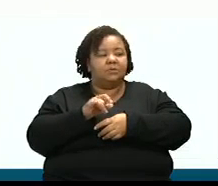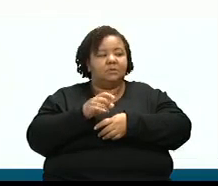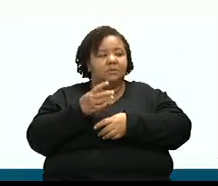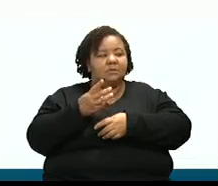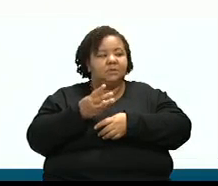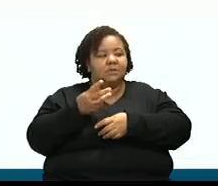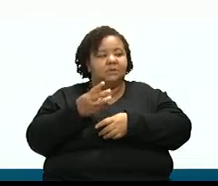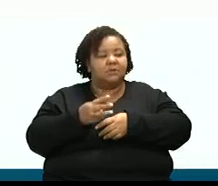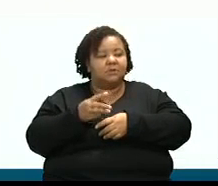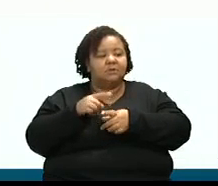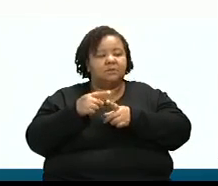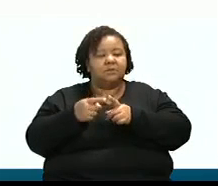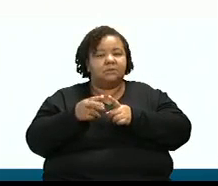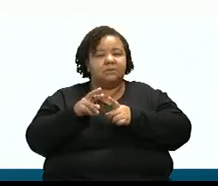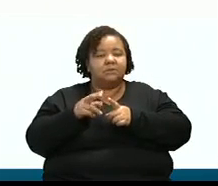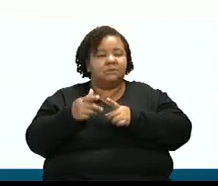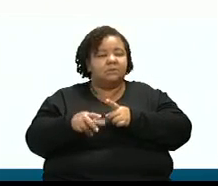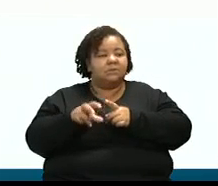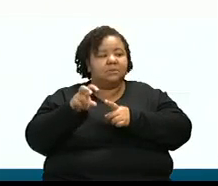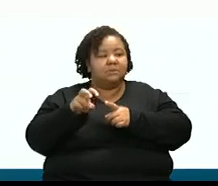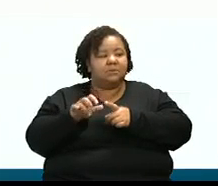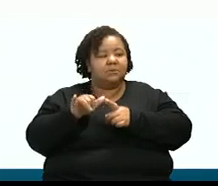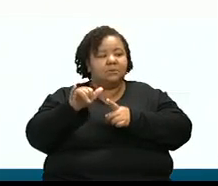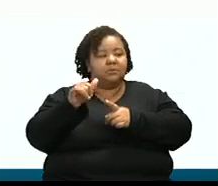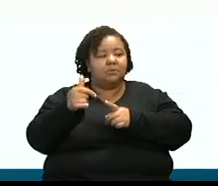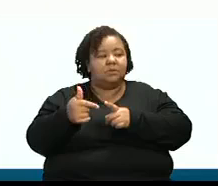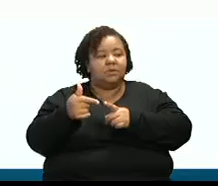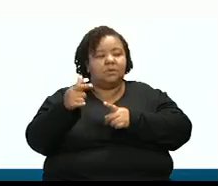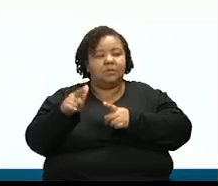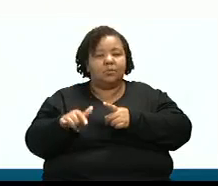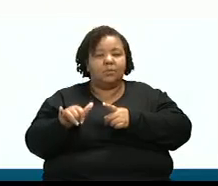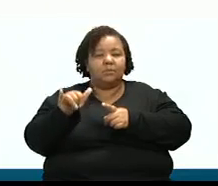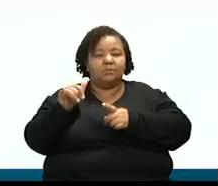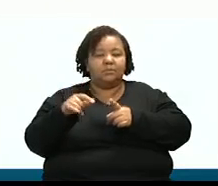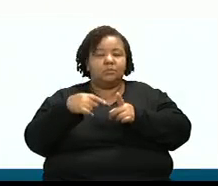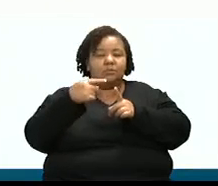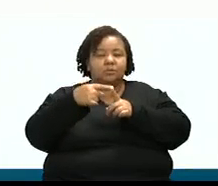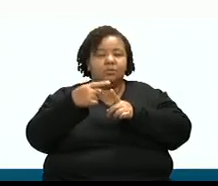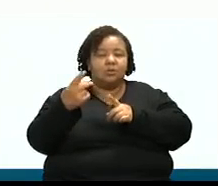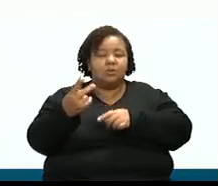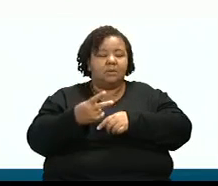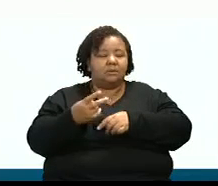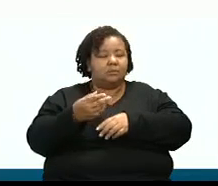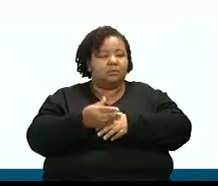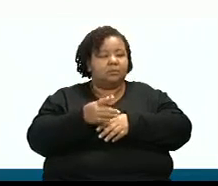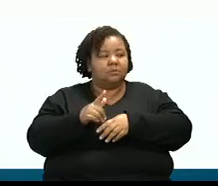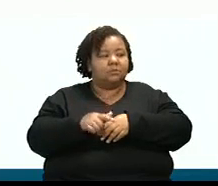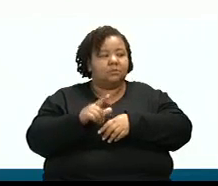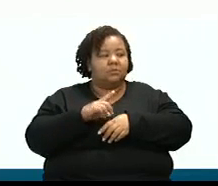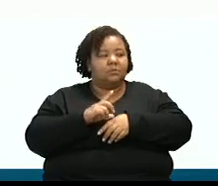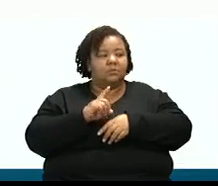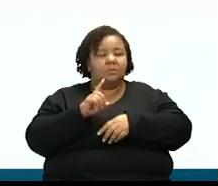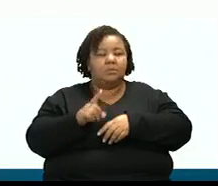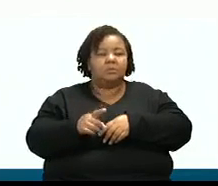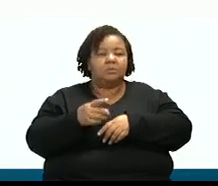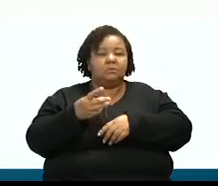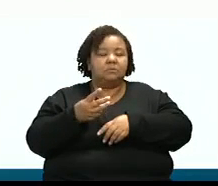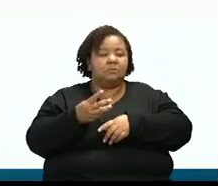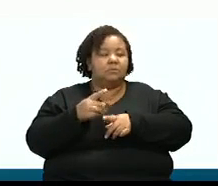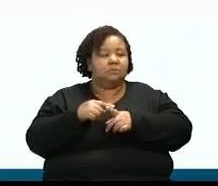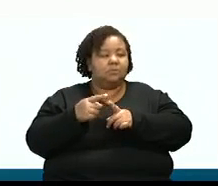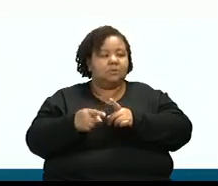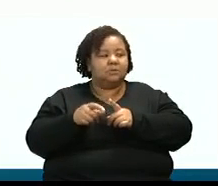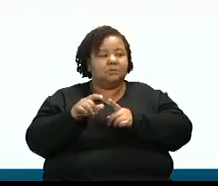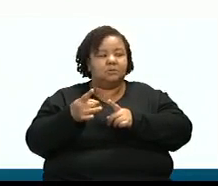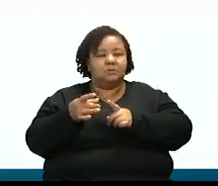x, derivada de 5y² em relação a y. Soma essas duas derivadas e tem uma função